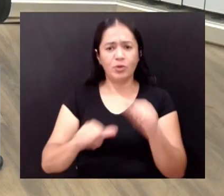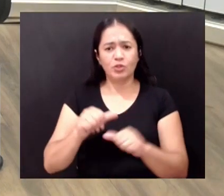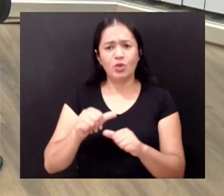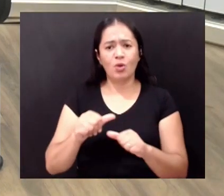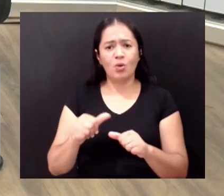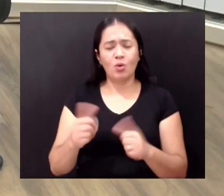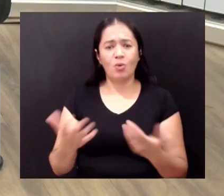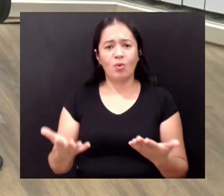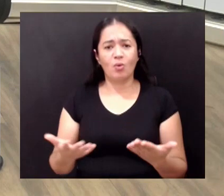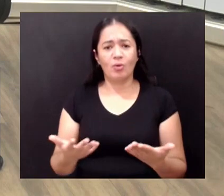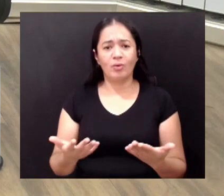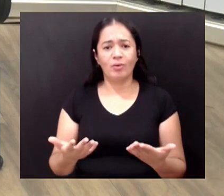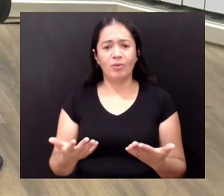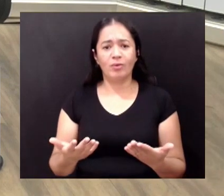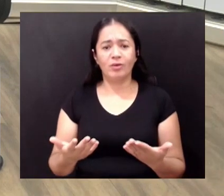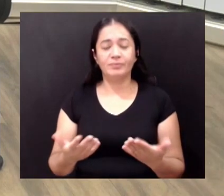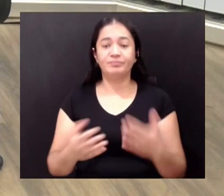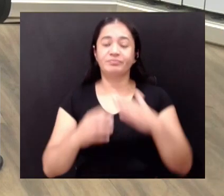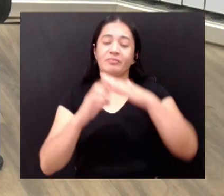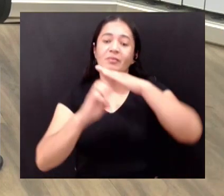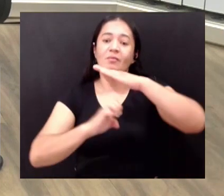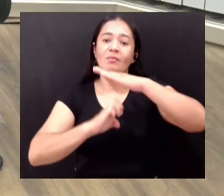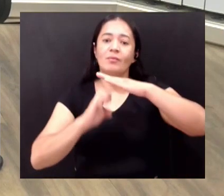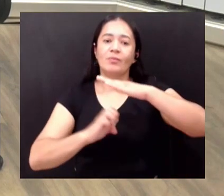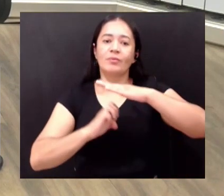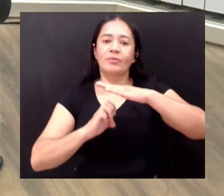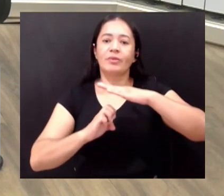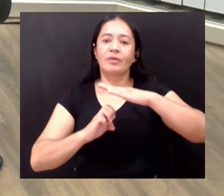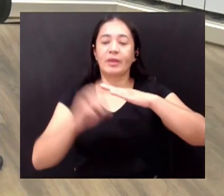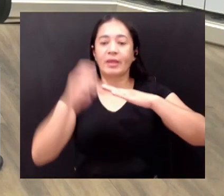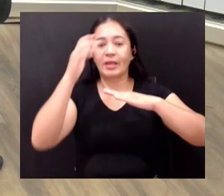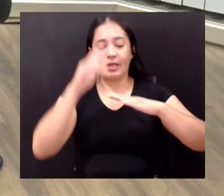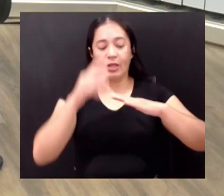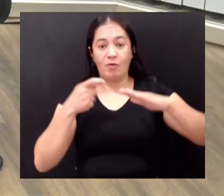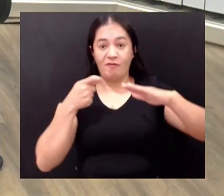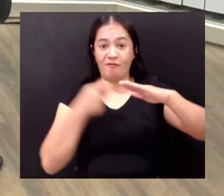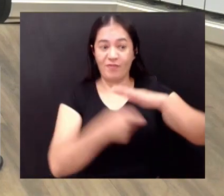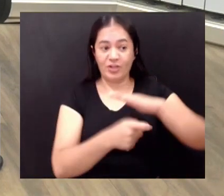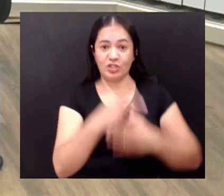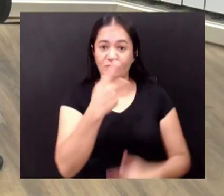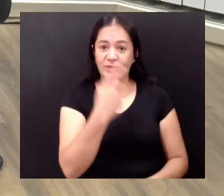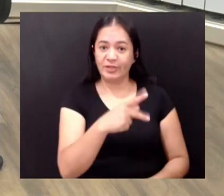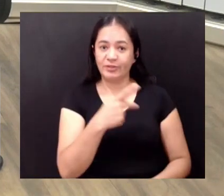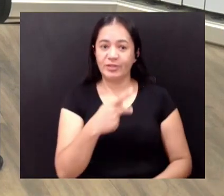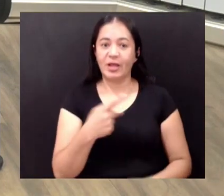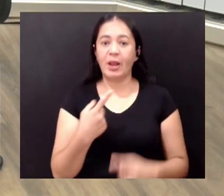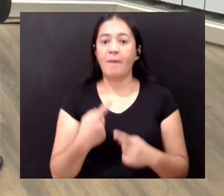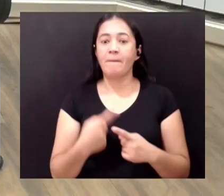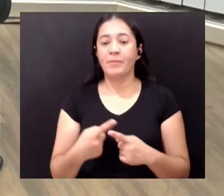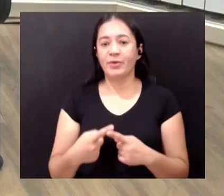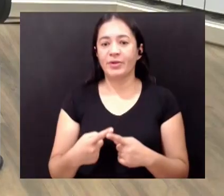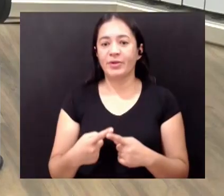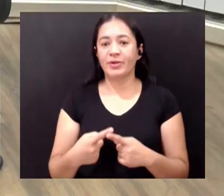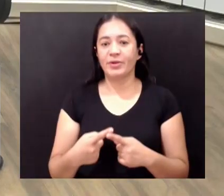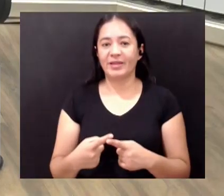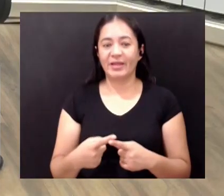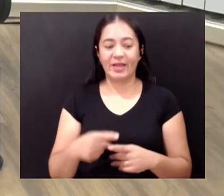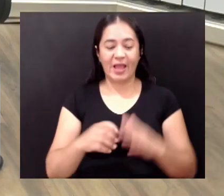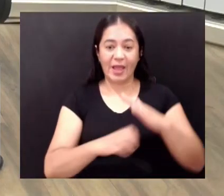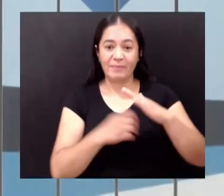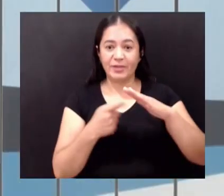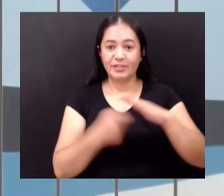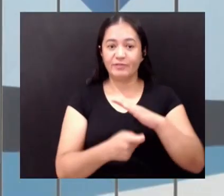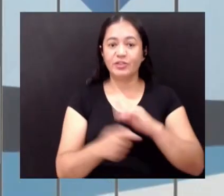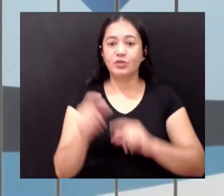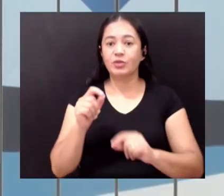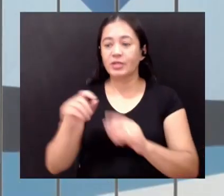A empresa, na verdade, o investimento que ela fez, né, para o colaborador estar em casa, teoricamente não